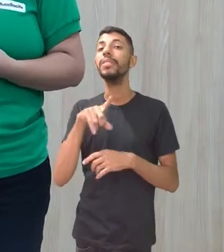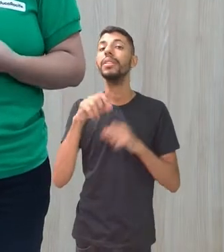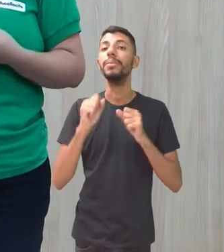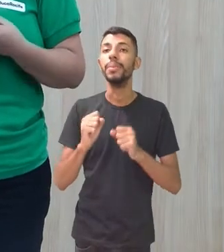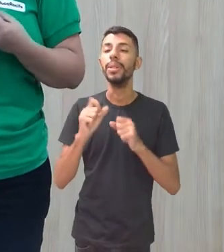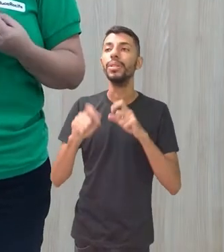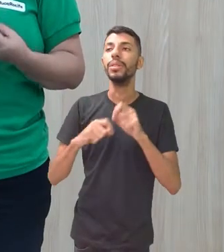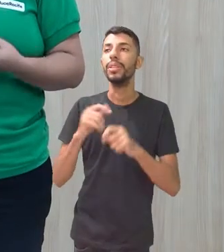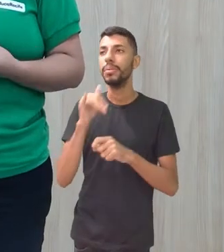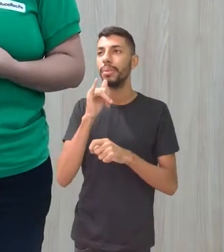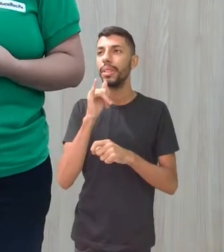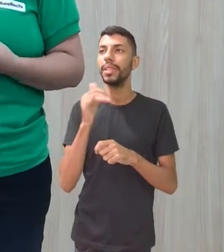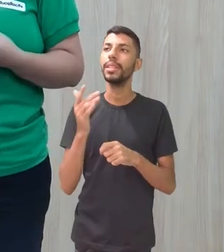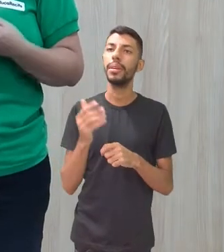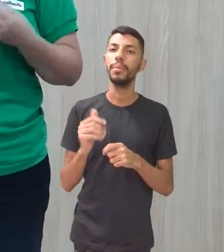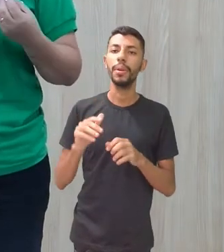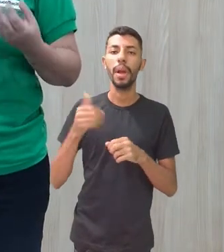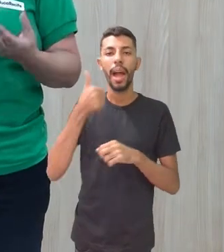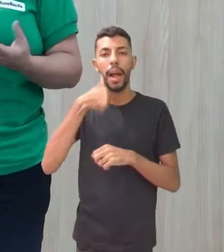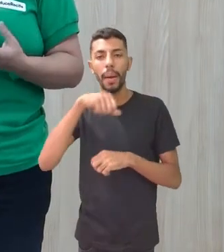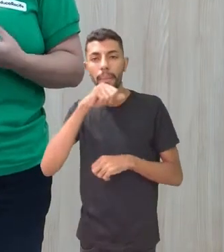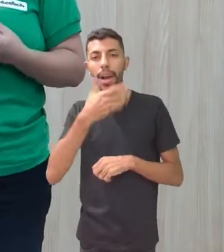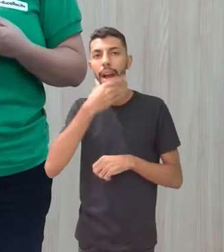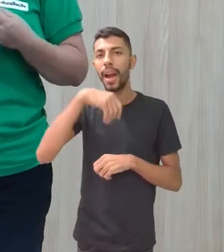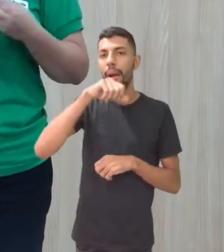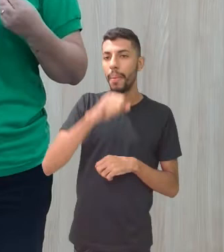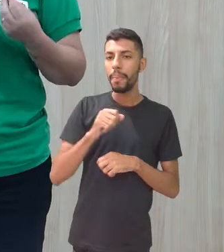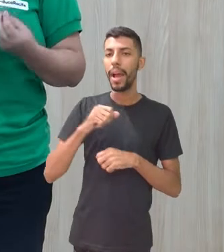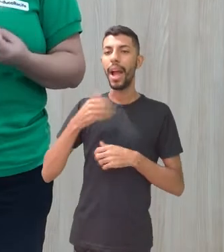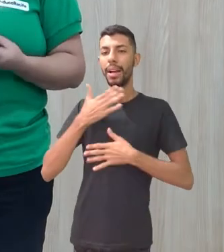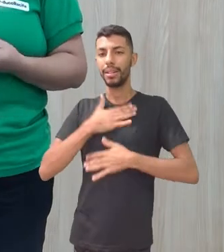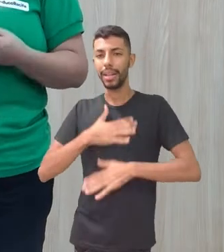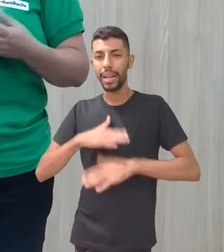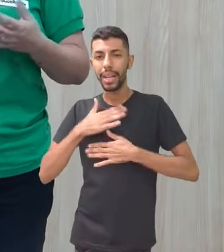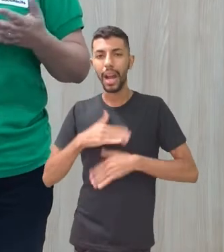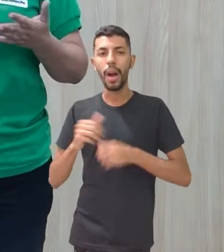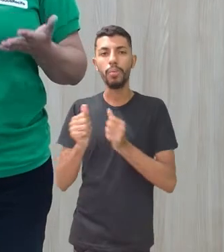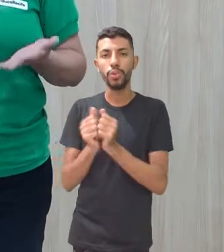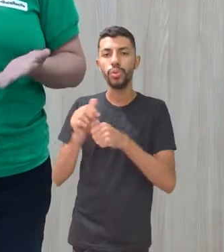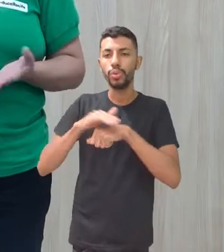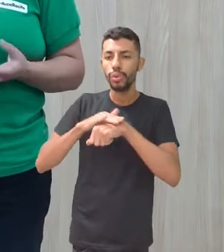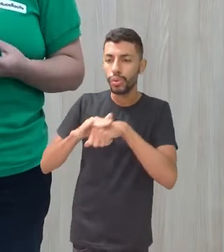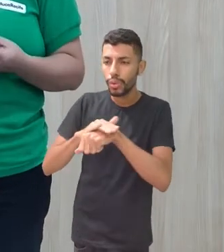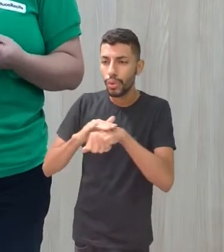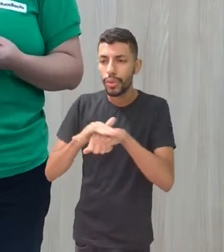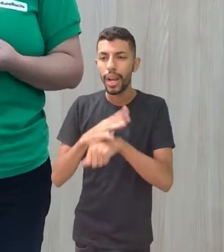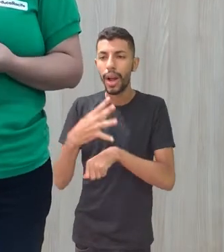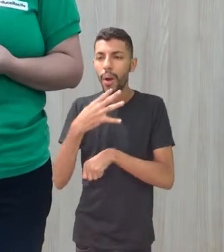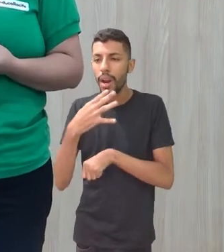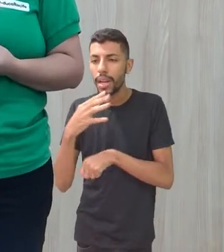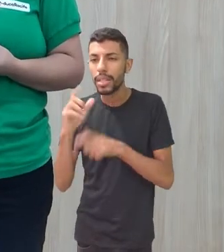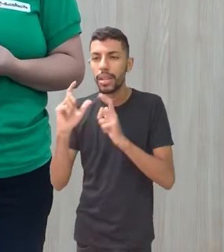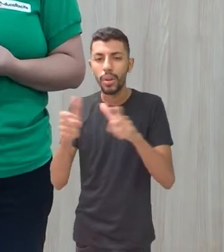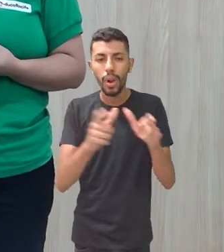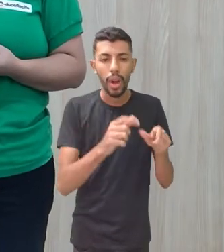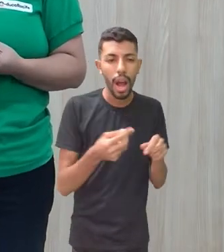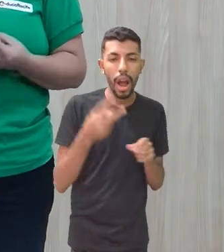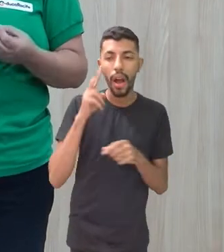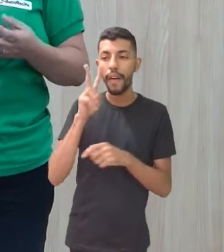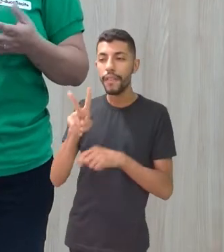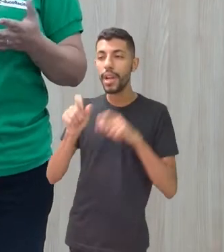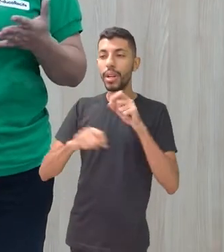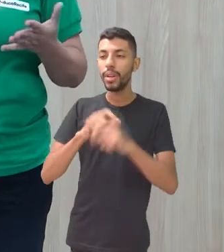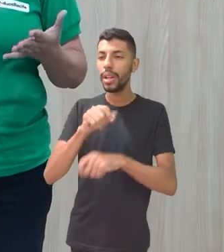mãe, ficar um pouco ali se acalmando, conversando, conhecendo o ambiente, vendo que aquela